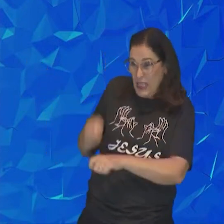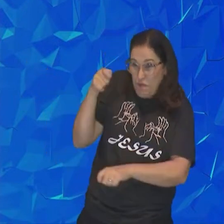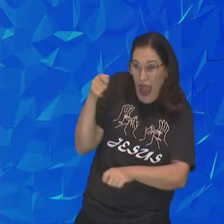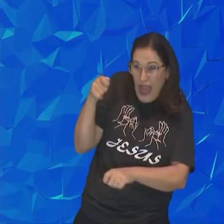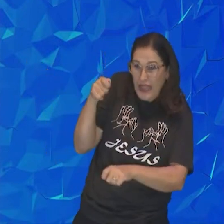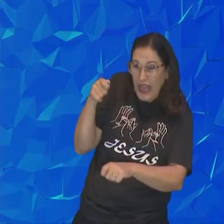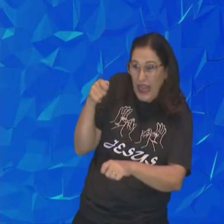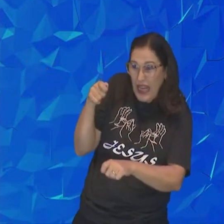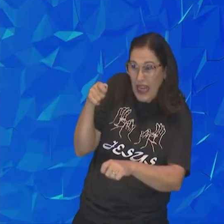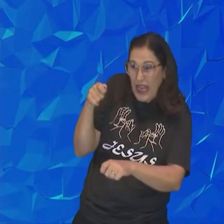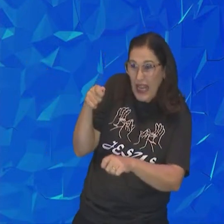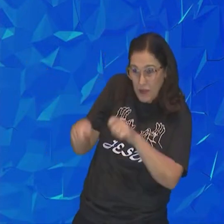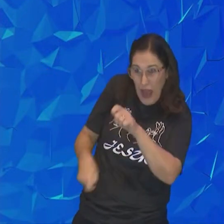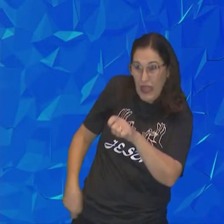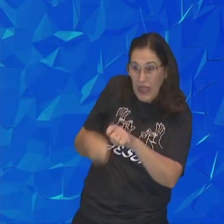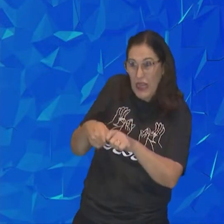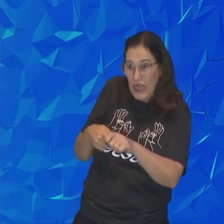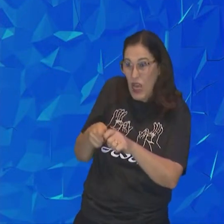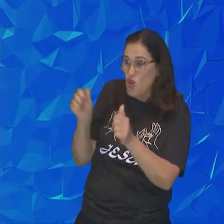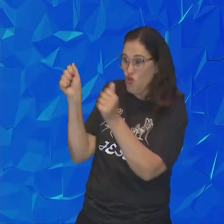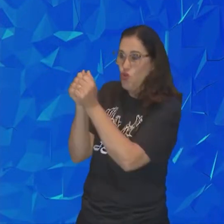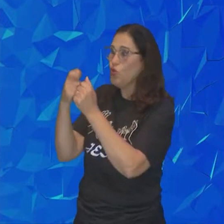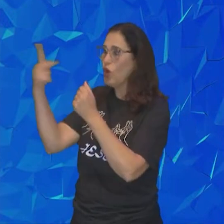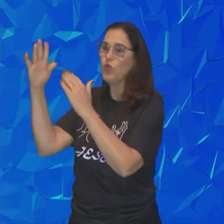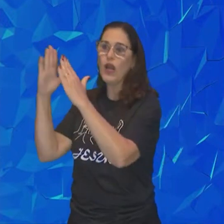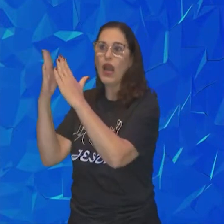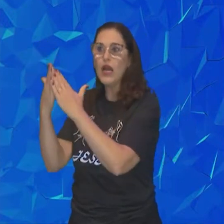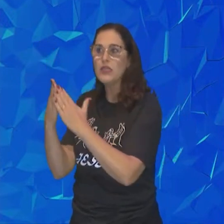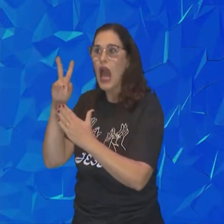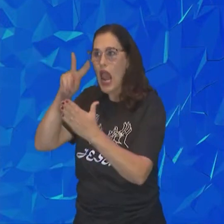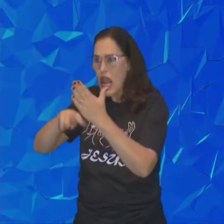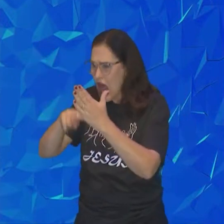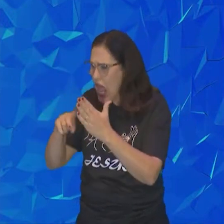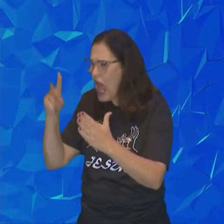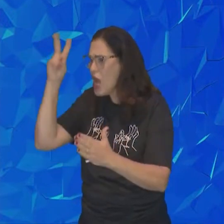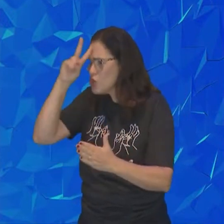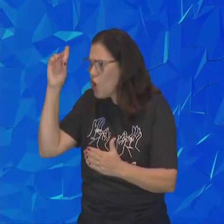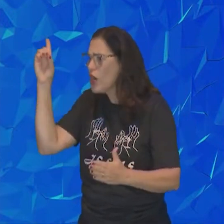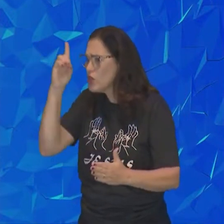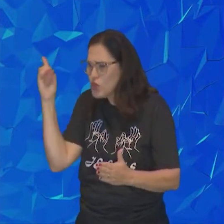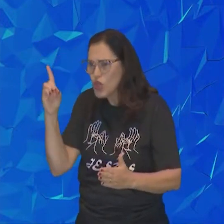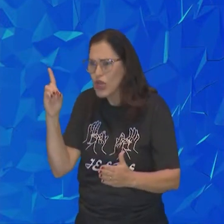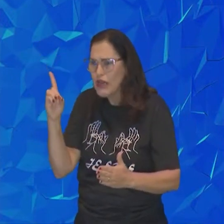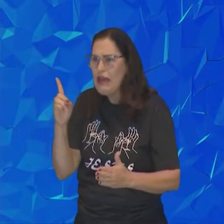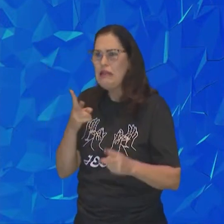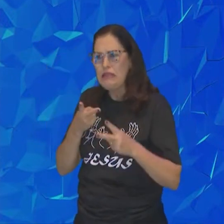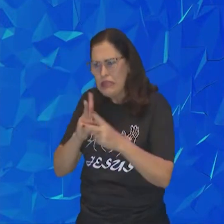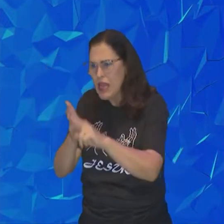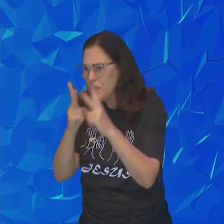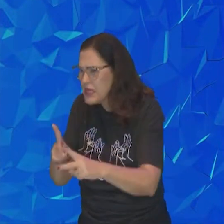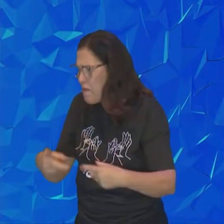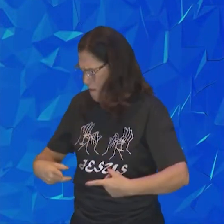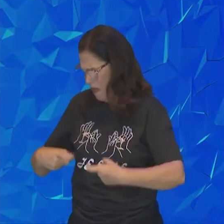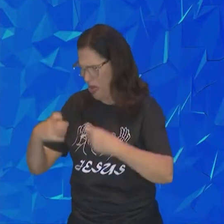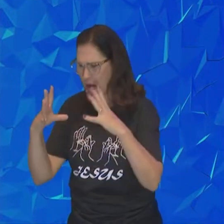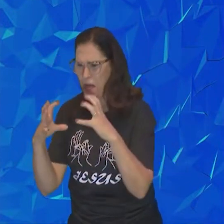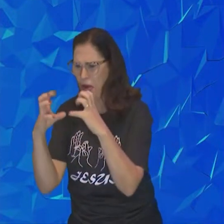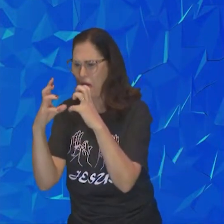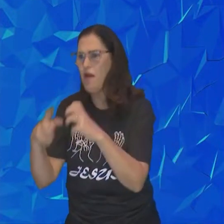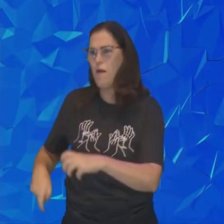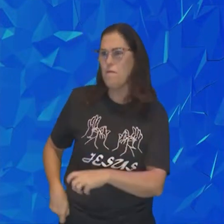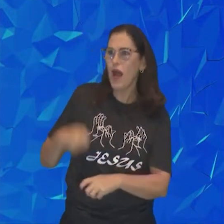jamais da tua casa. Leia a história de Davi, porque você vai ver que a espada jamais se afastou da casa de